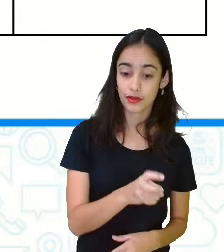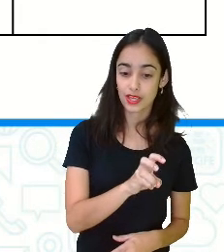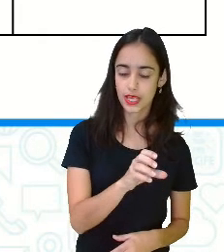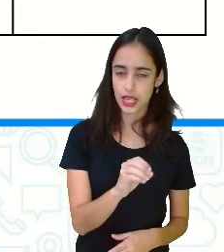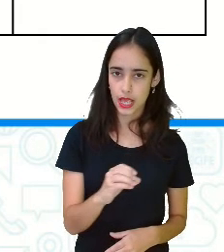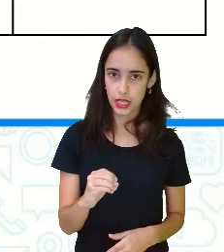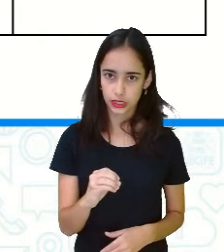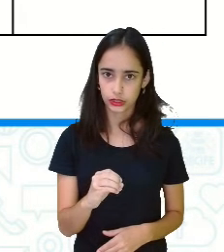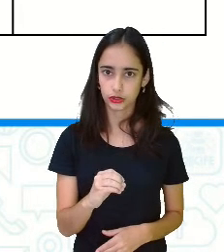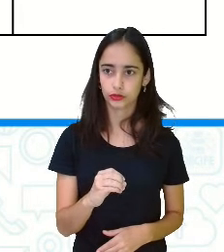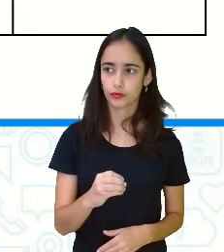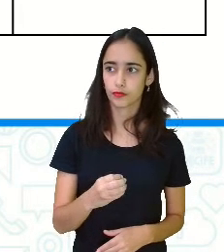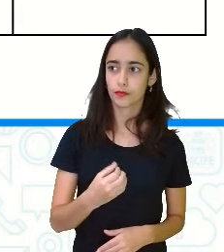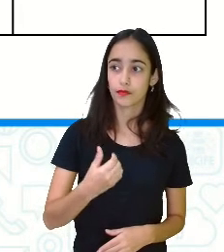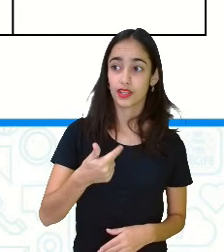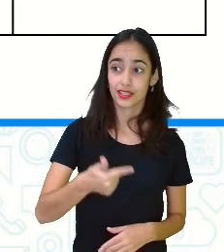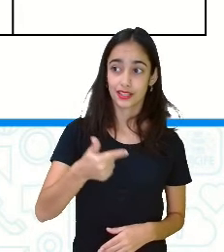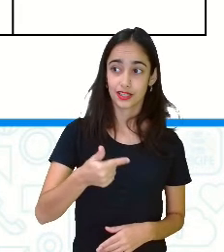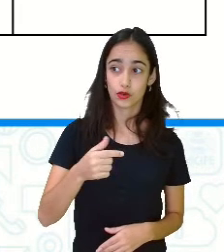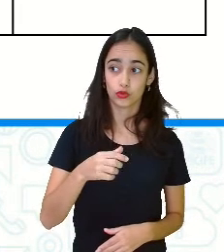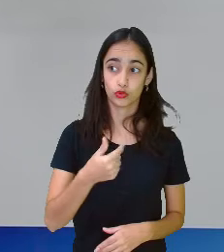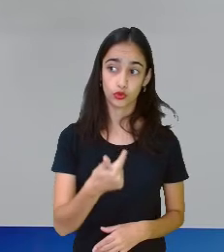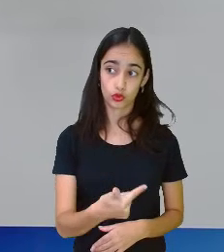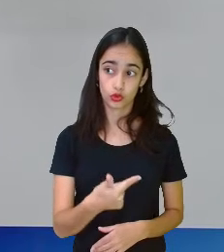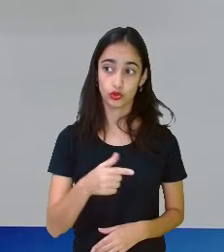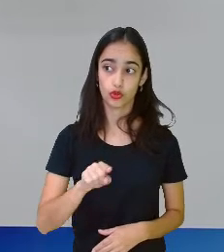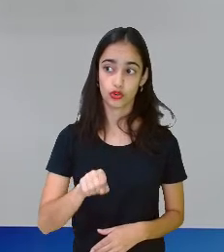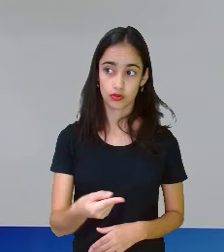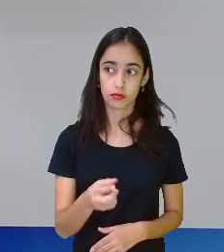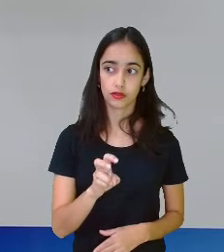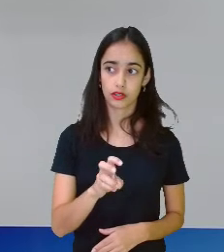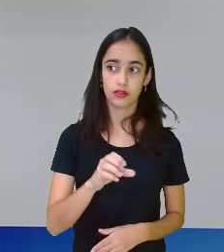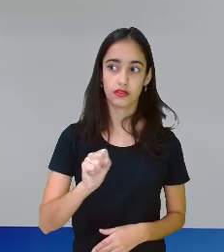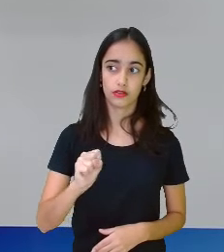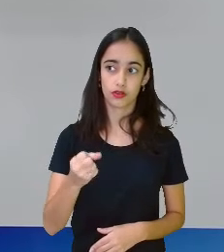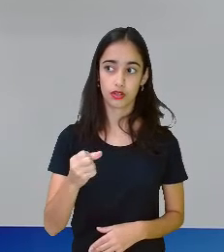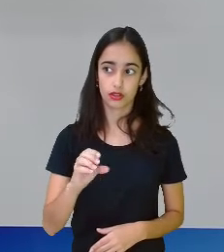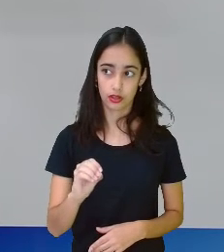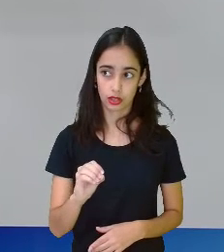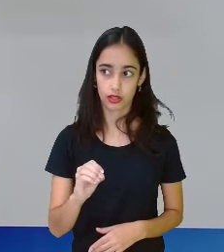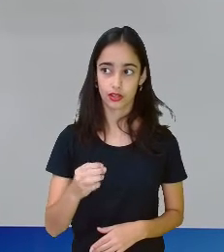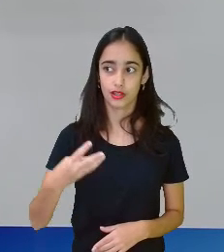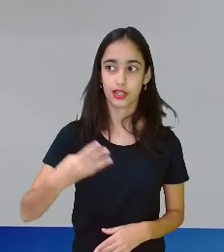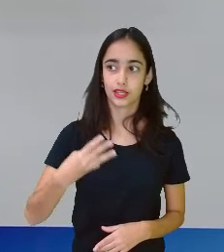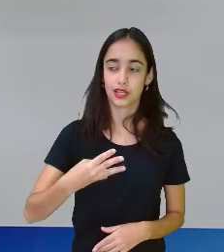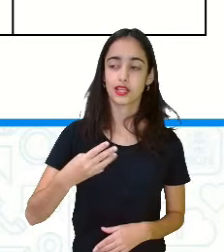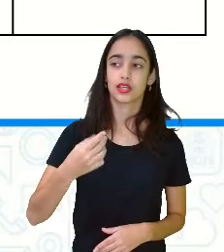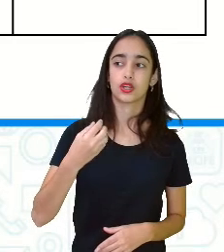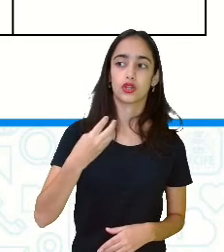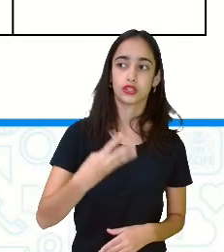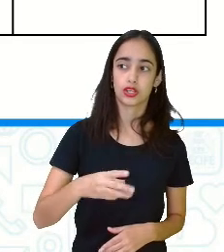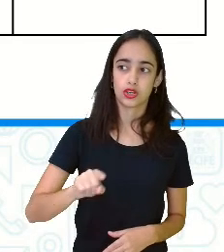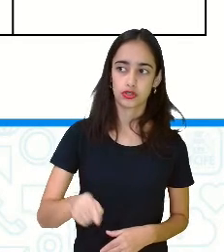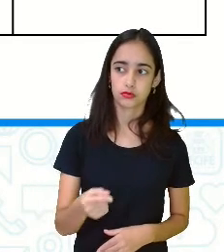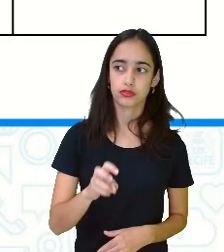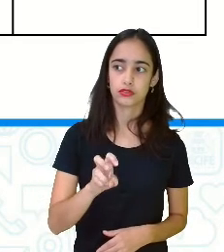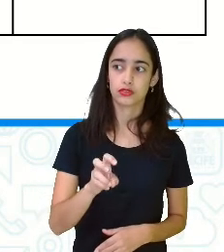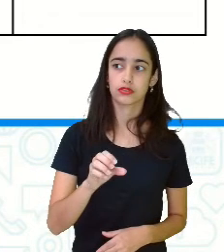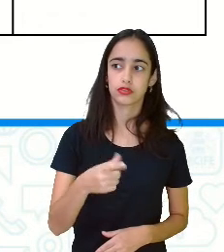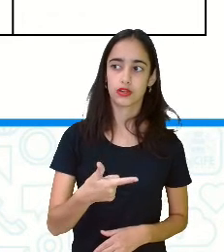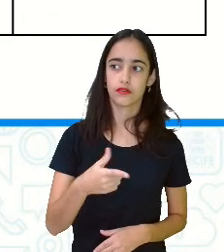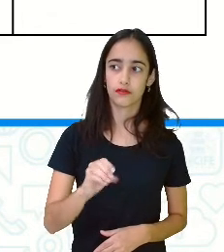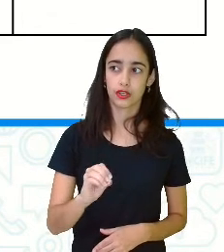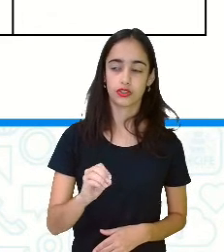Segundo pedido, 2.580. Terceiro pedido, 3.520. Quarto pedido, 7.500.